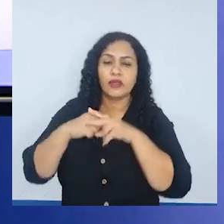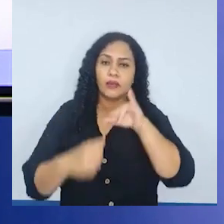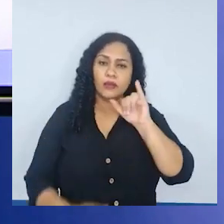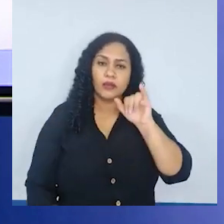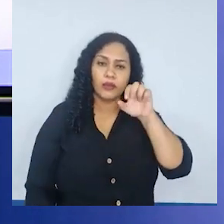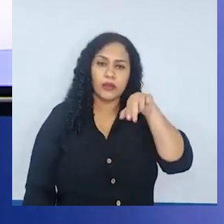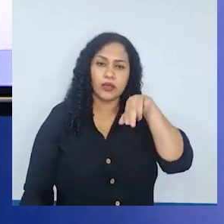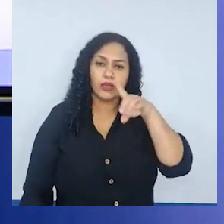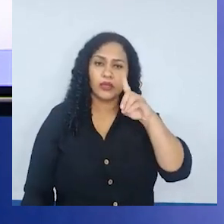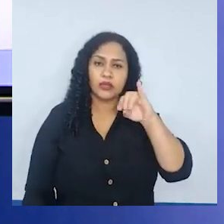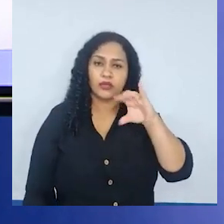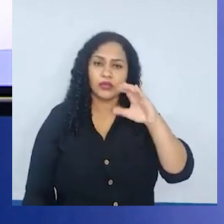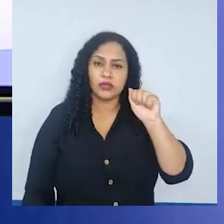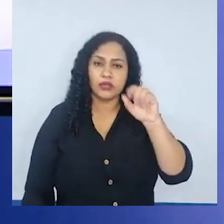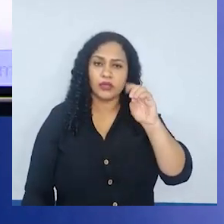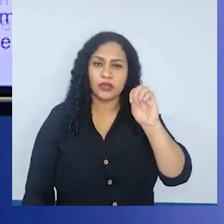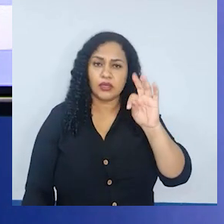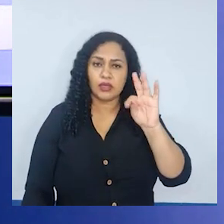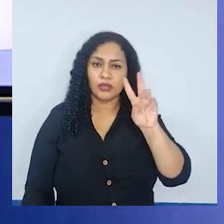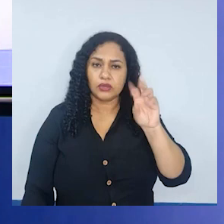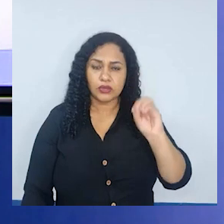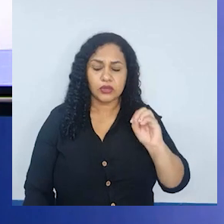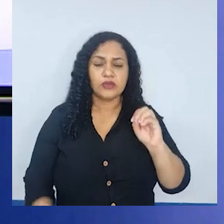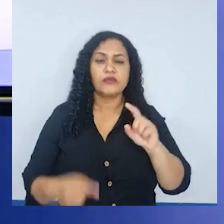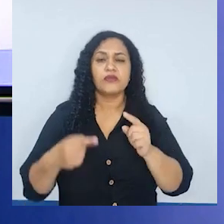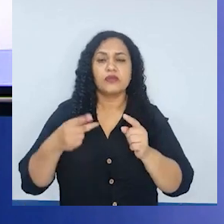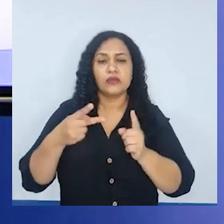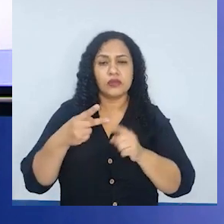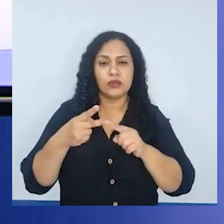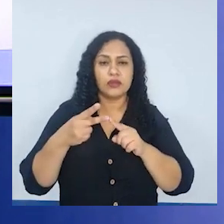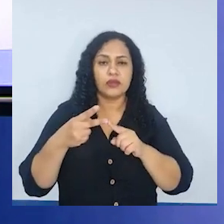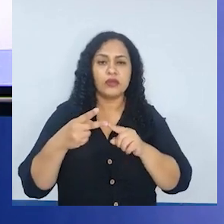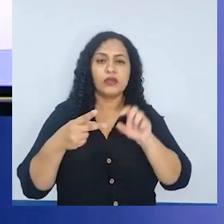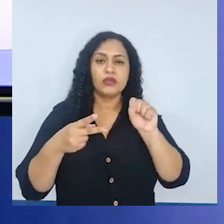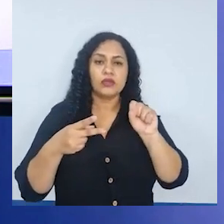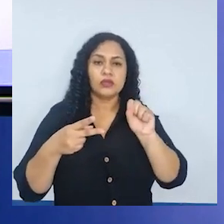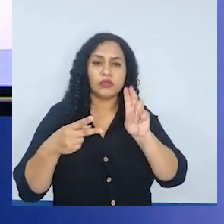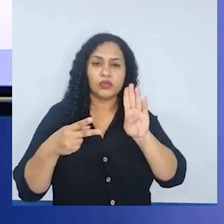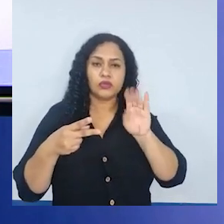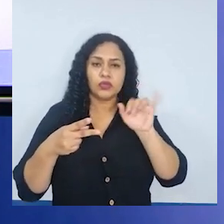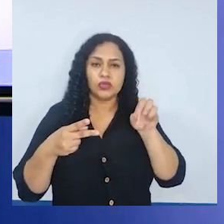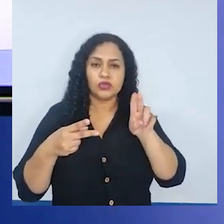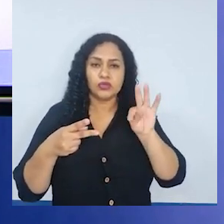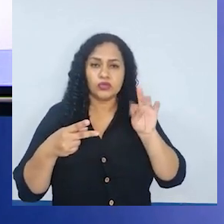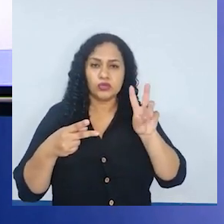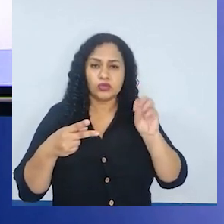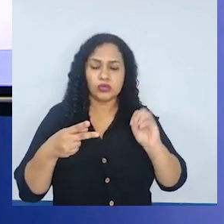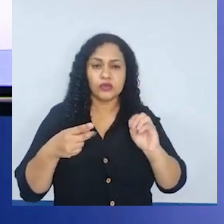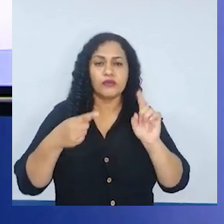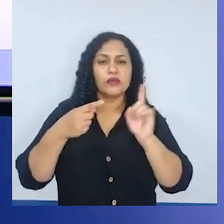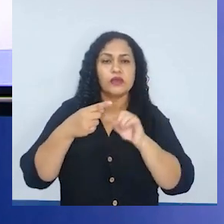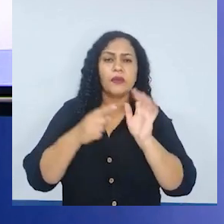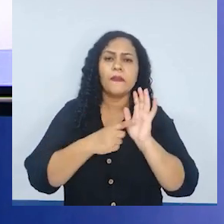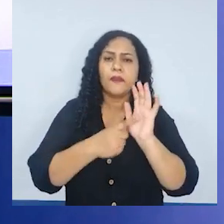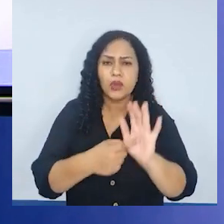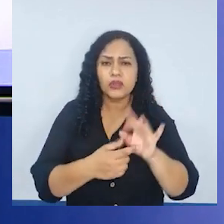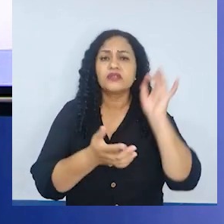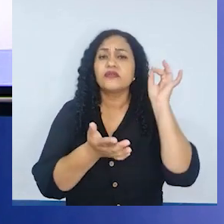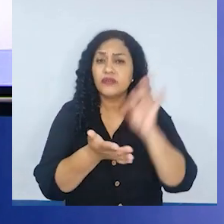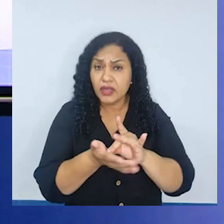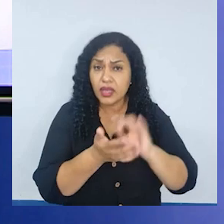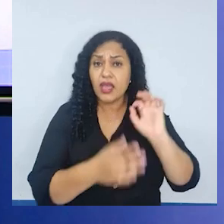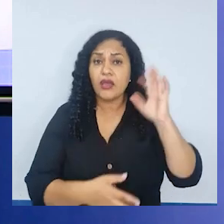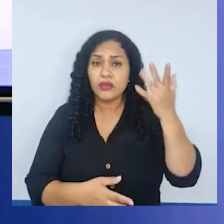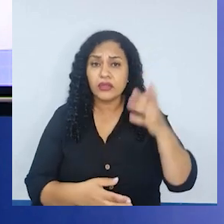modo subjuntivo. O modo indicativo, ele expressa uma ação que de fato